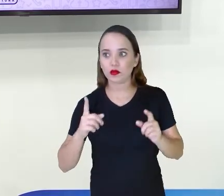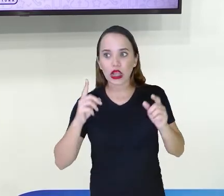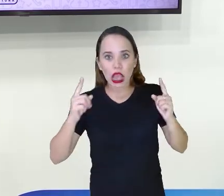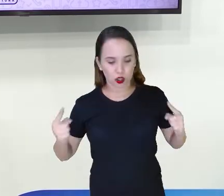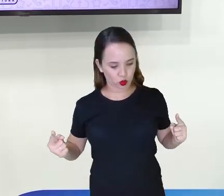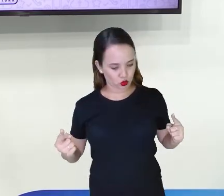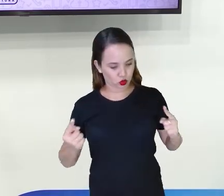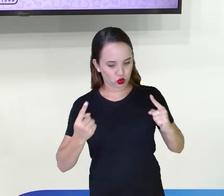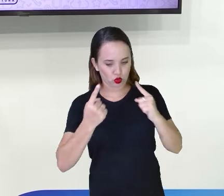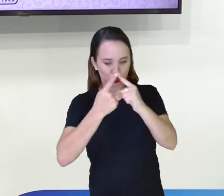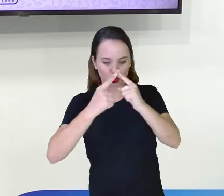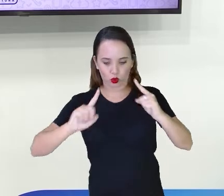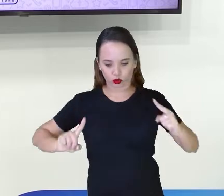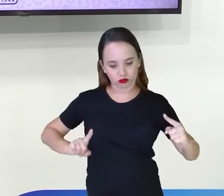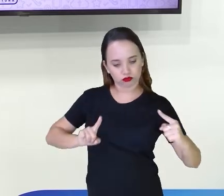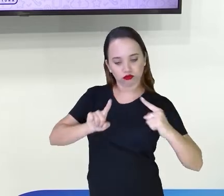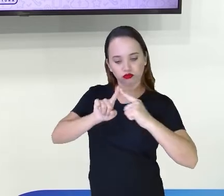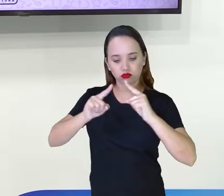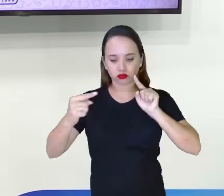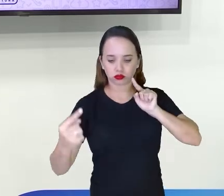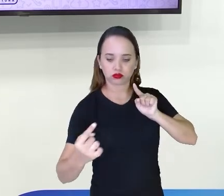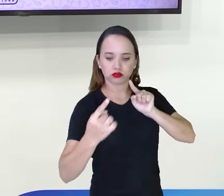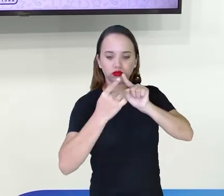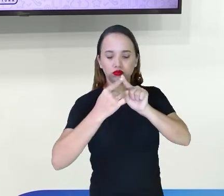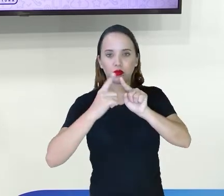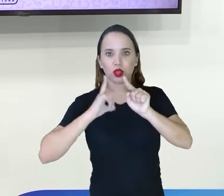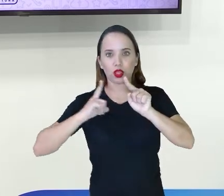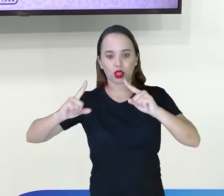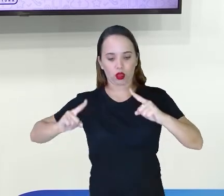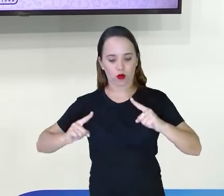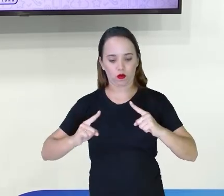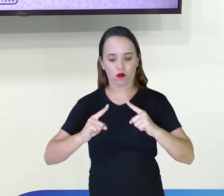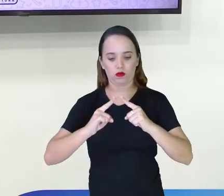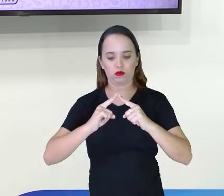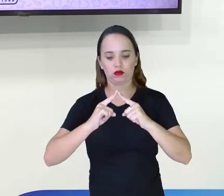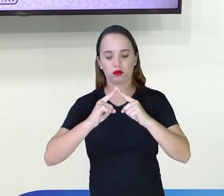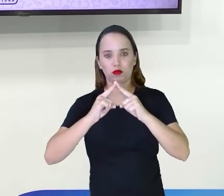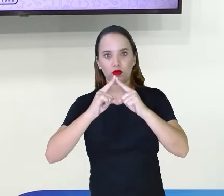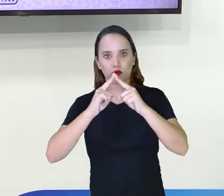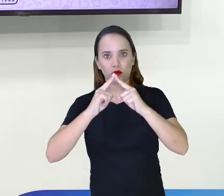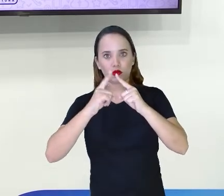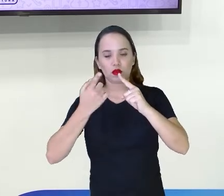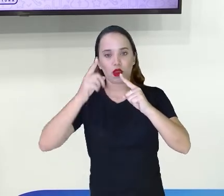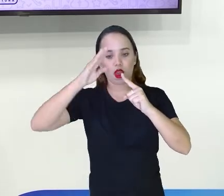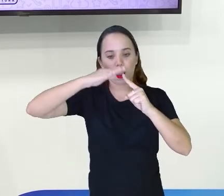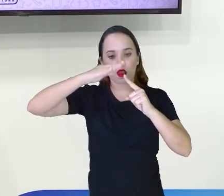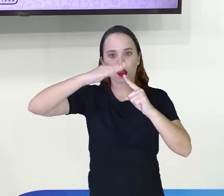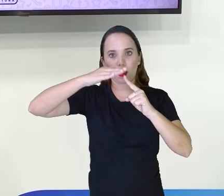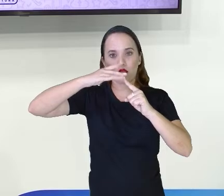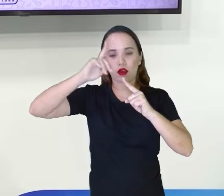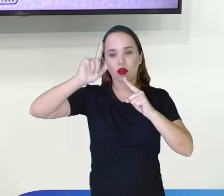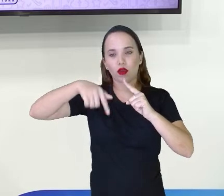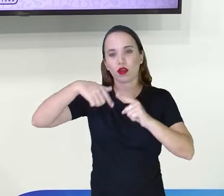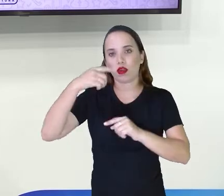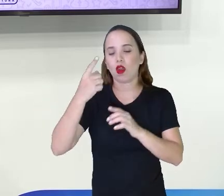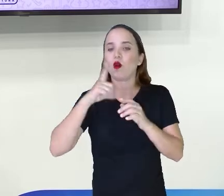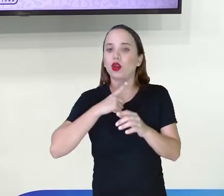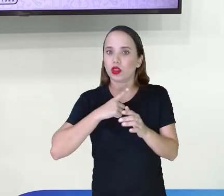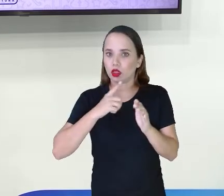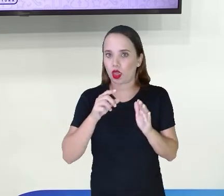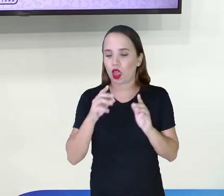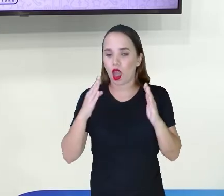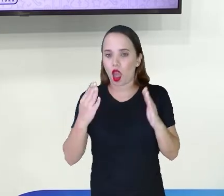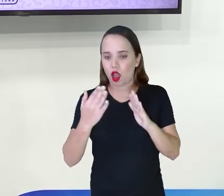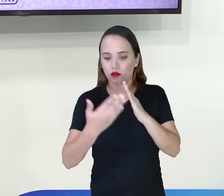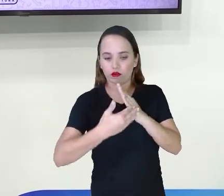ligam a minha base até o meu vértice principal formam as faces triangulares